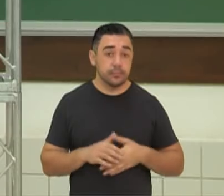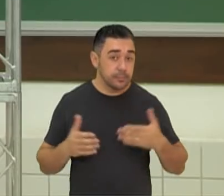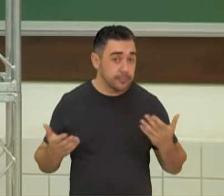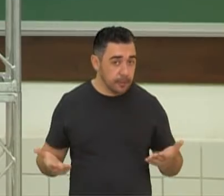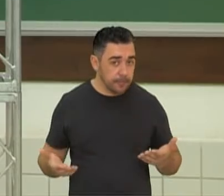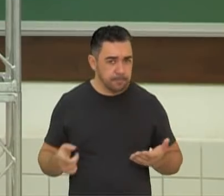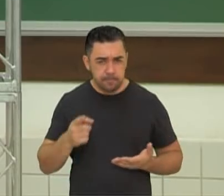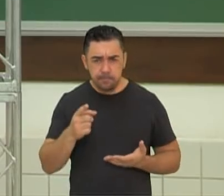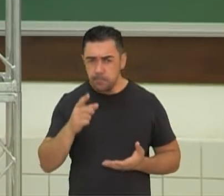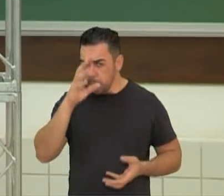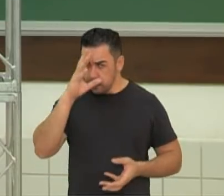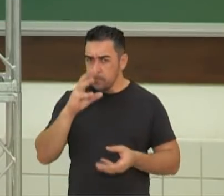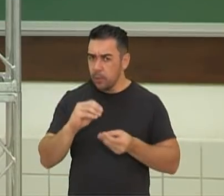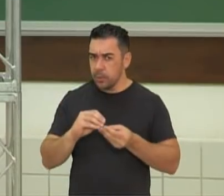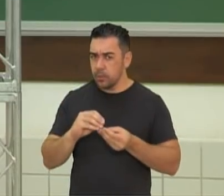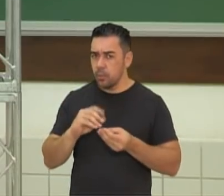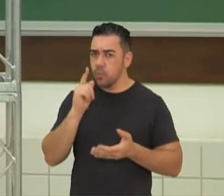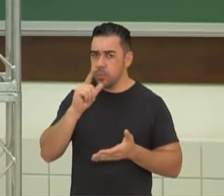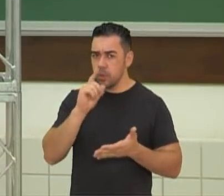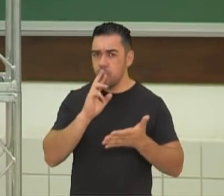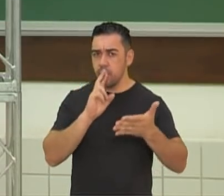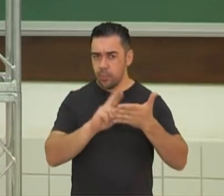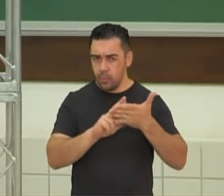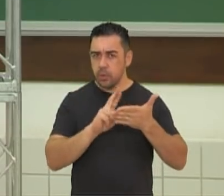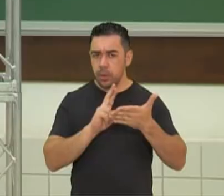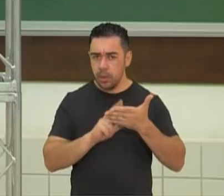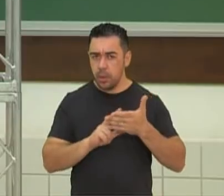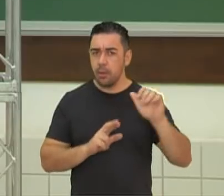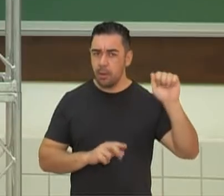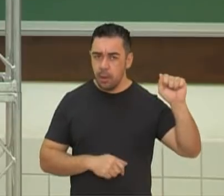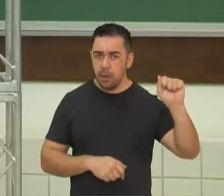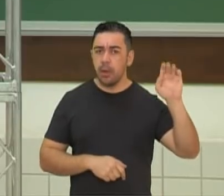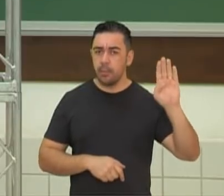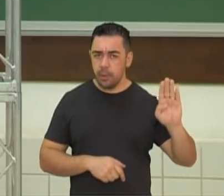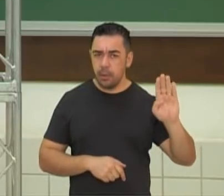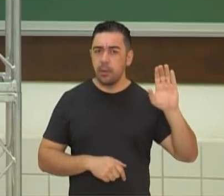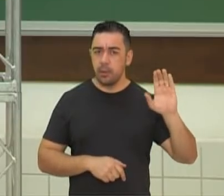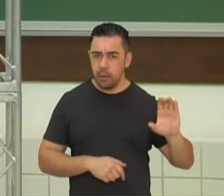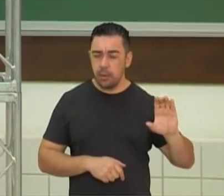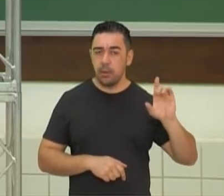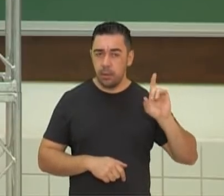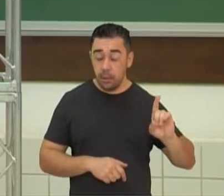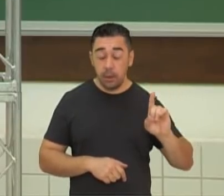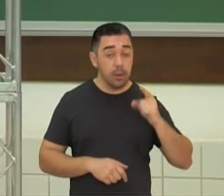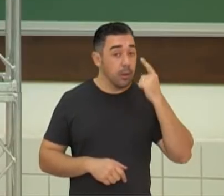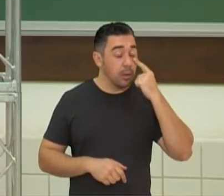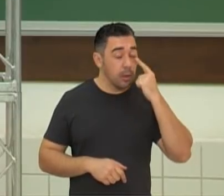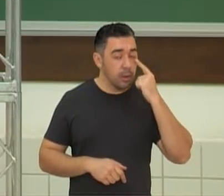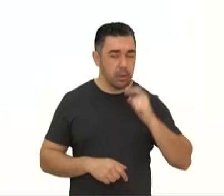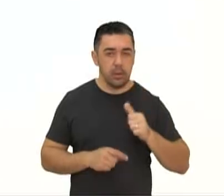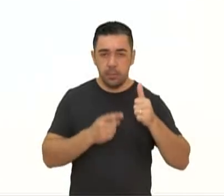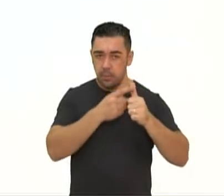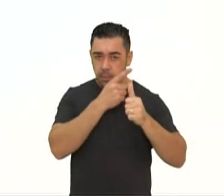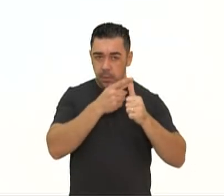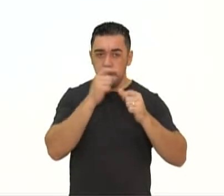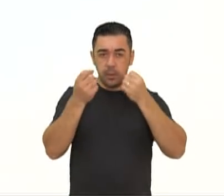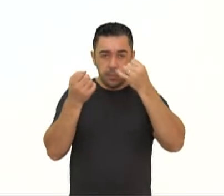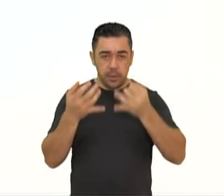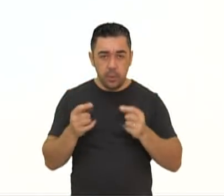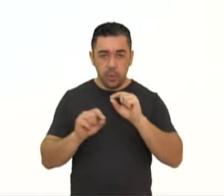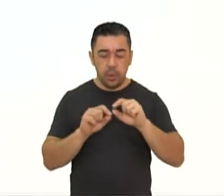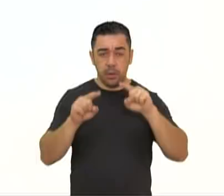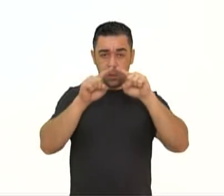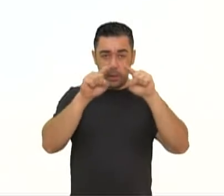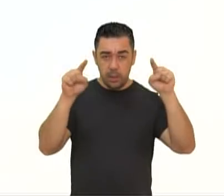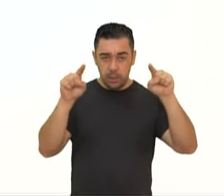E aí, pessoal, que conclusão vocês chegaram nessas questões? Vamos recordar o enunciado? Na número 1 diz assim, ó, um retângulo